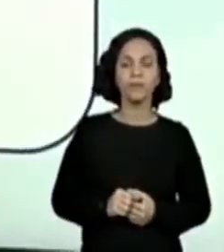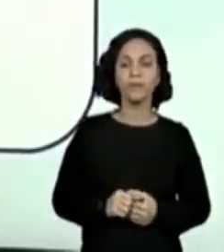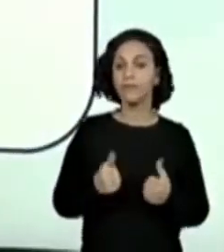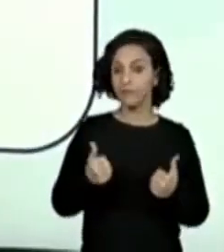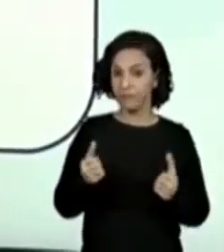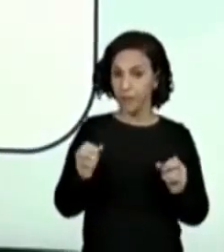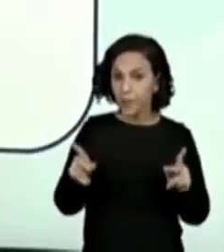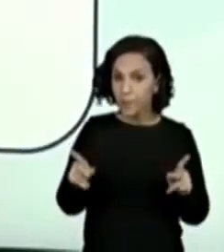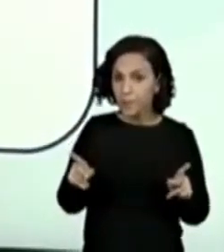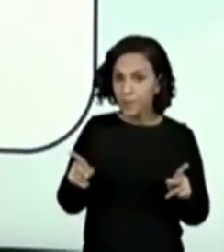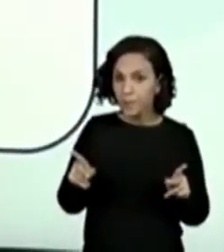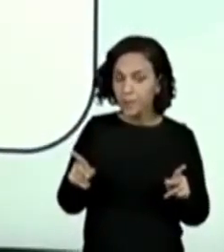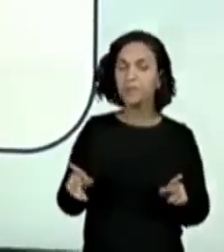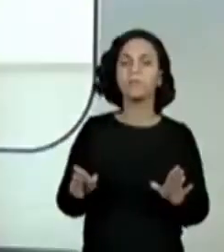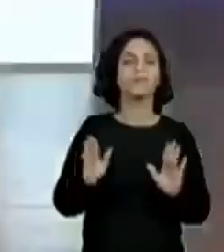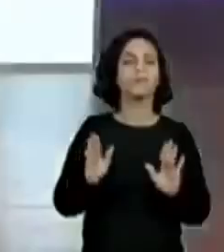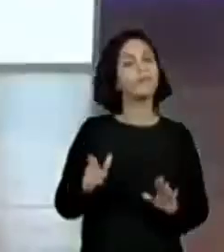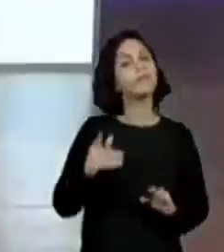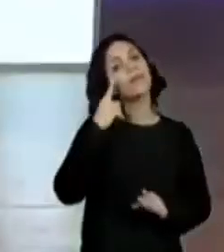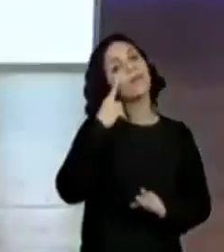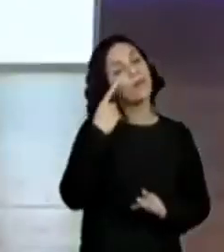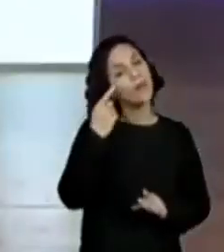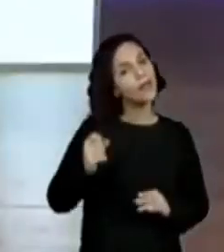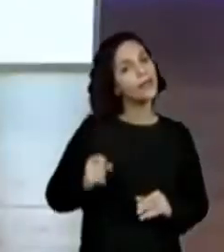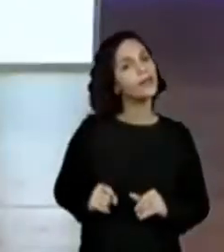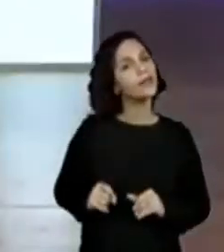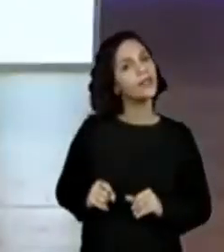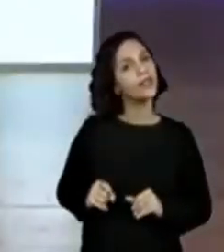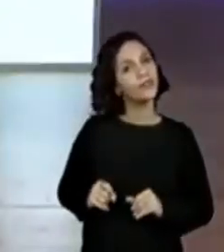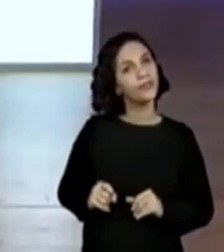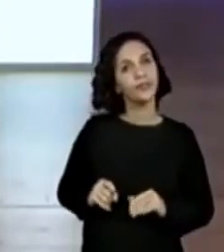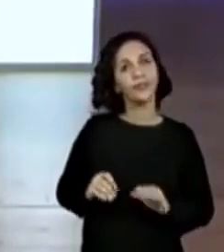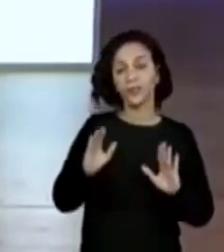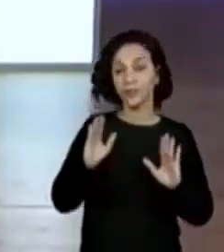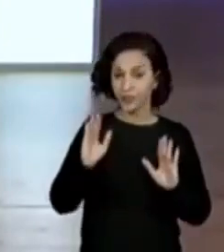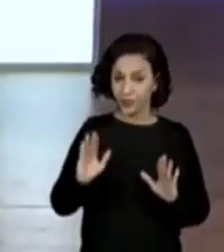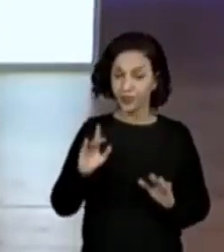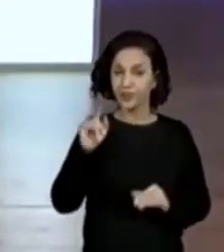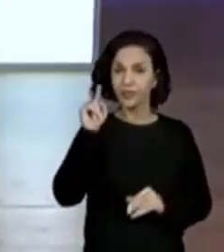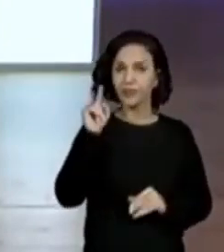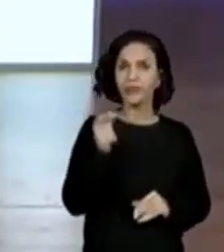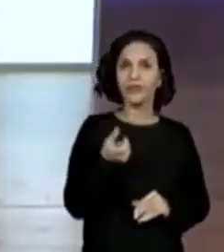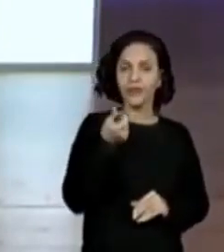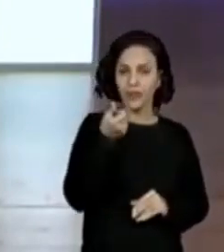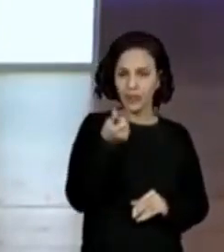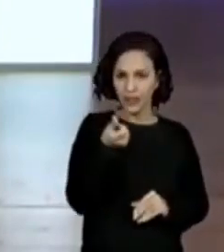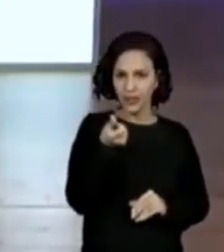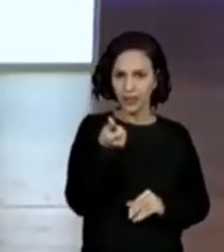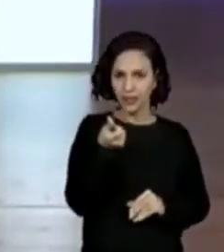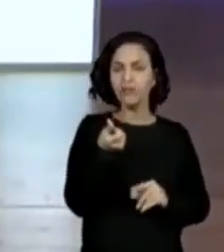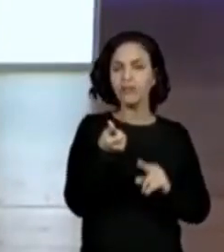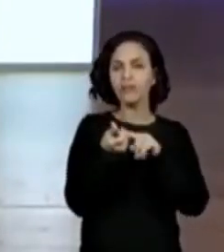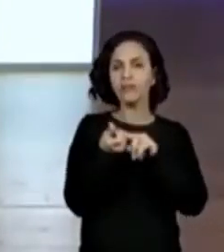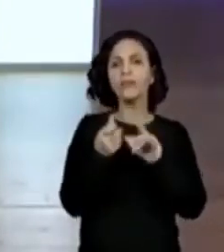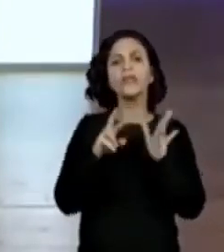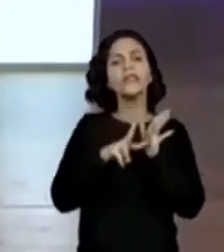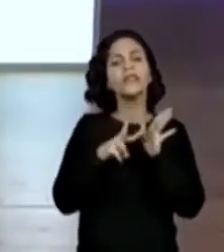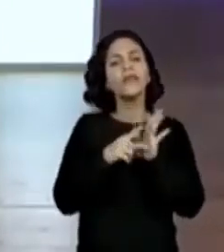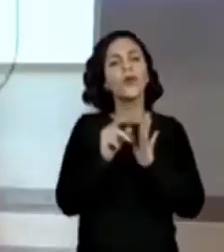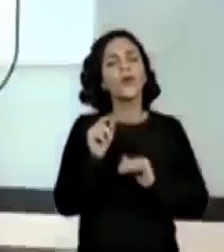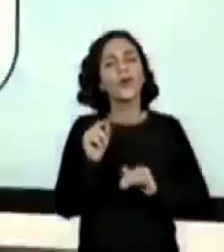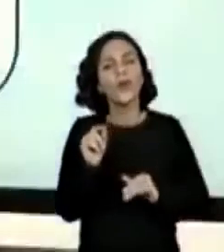bem? Olha que interessante, pessoal. Esse 6 aqui da multiplicação representa